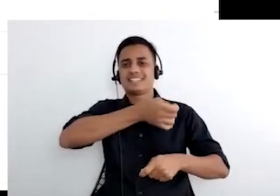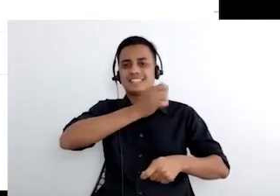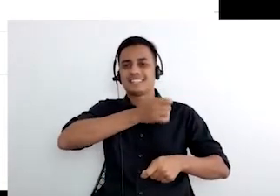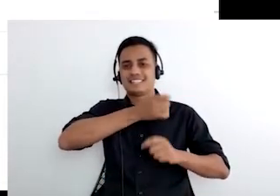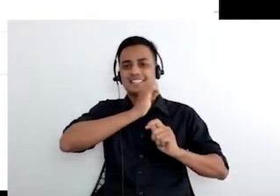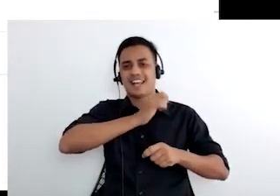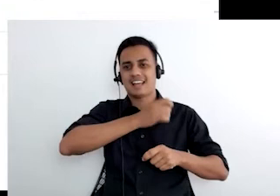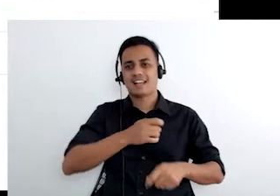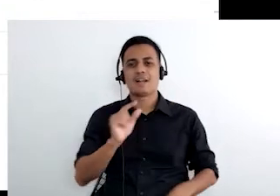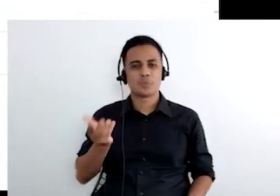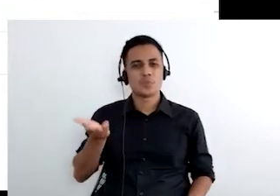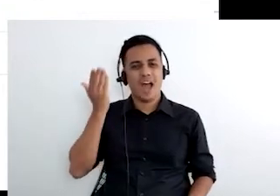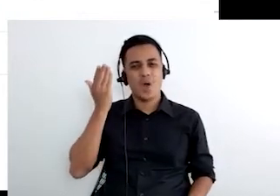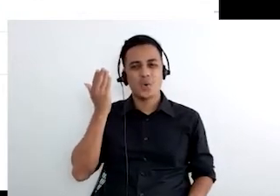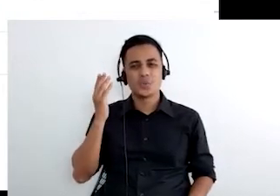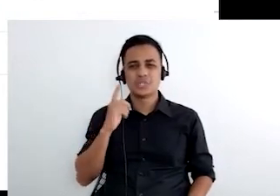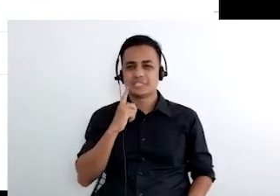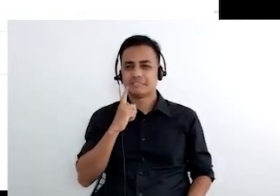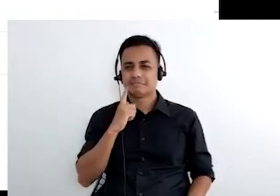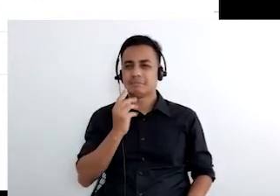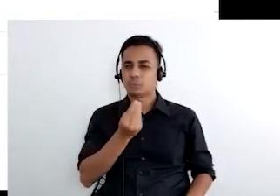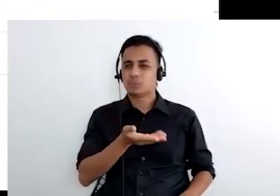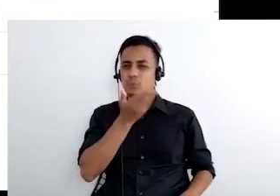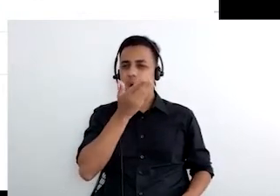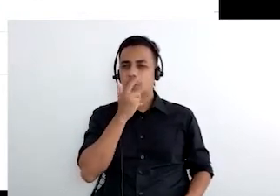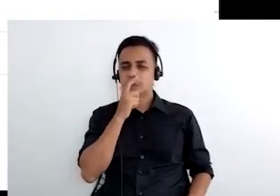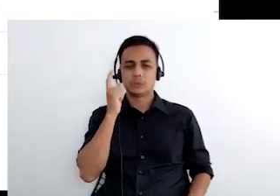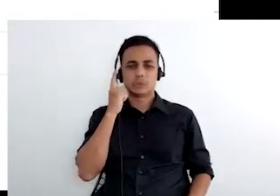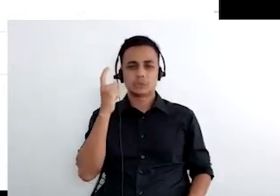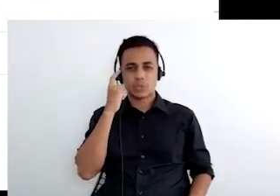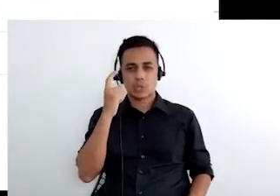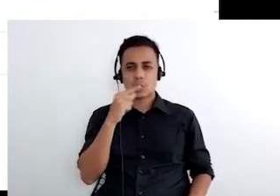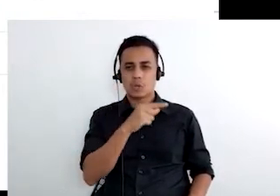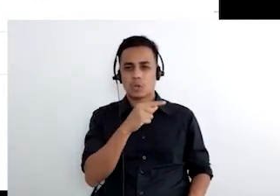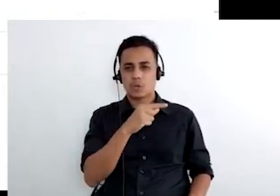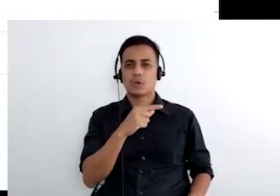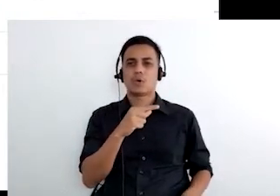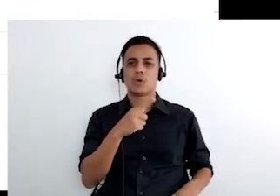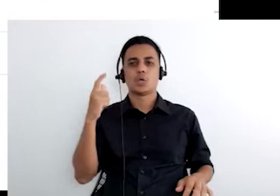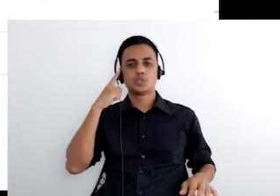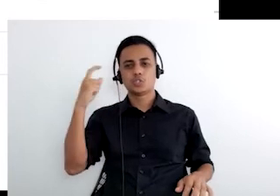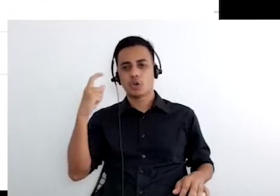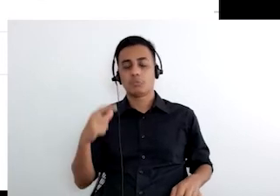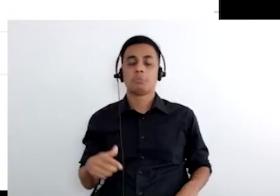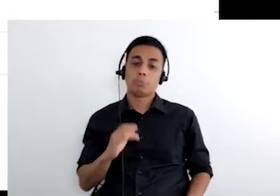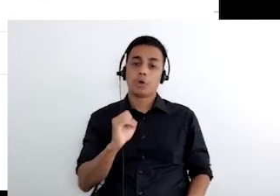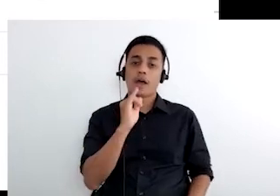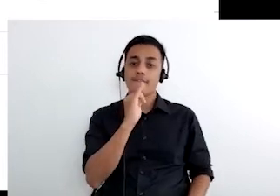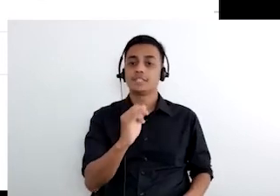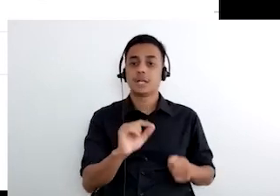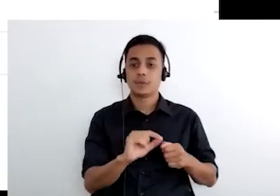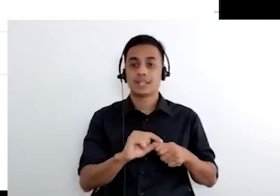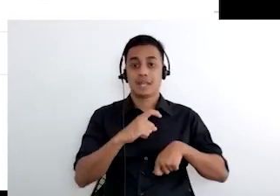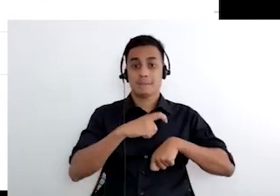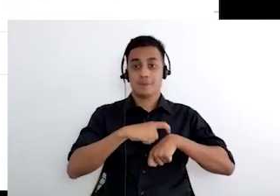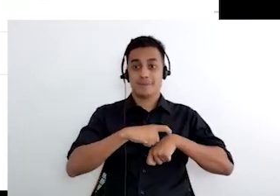Está muito alto, né? Acaba cobrindo um pouco os outros sons. Então, a gente pode dizer, na amplificação